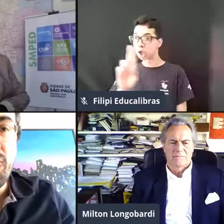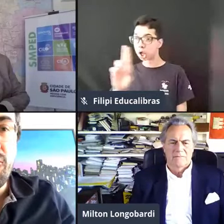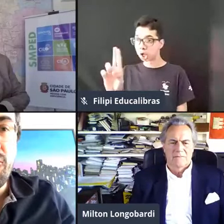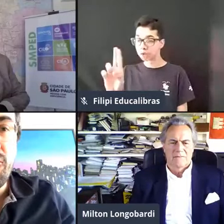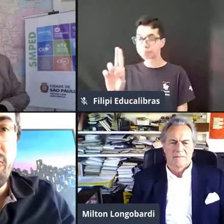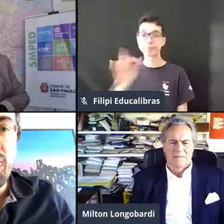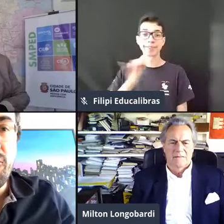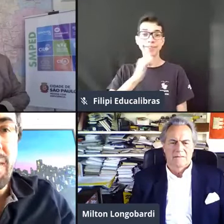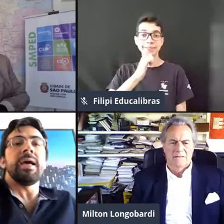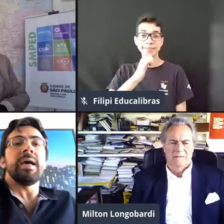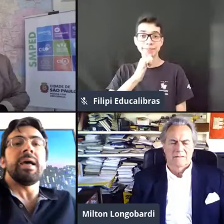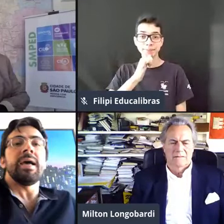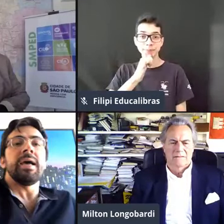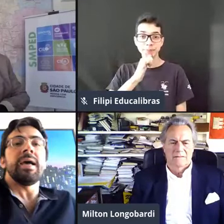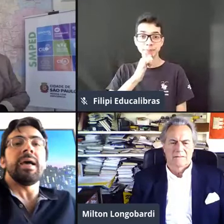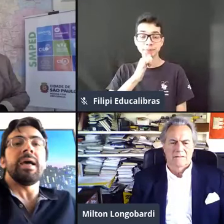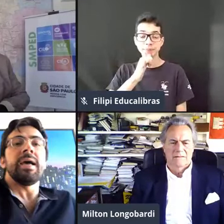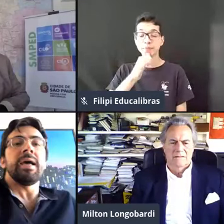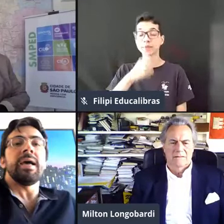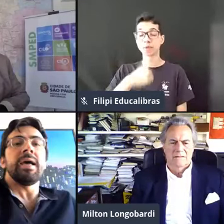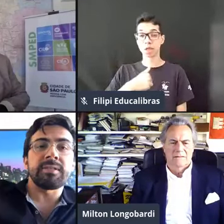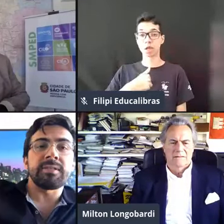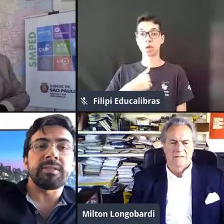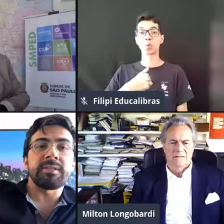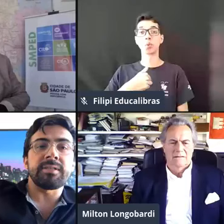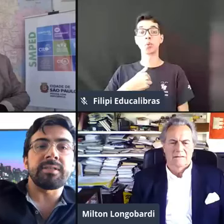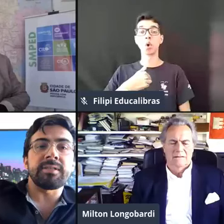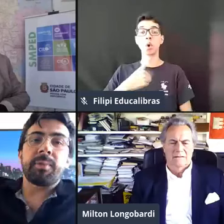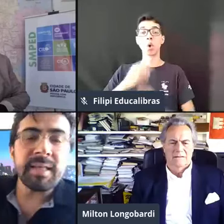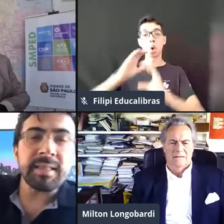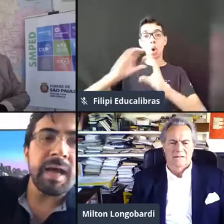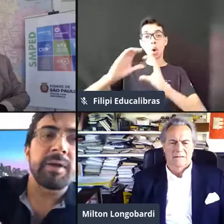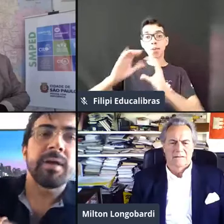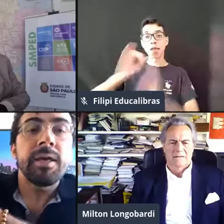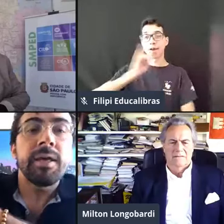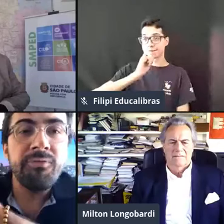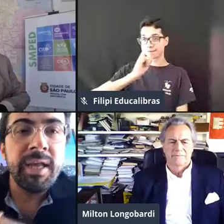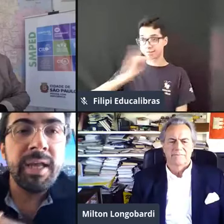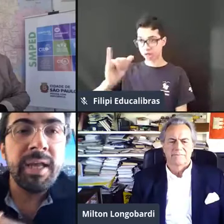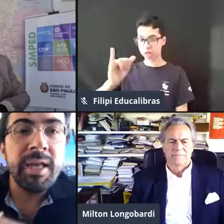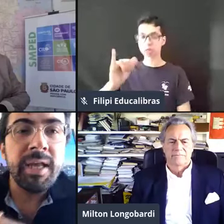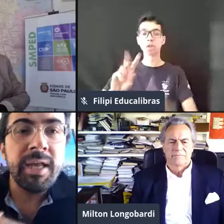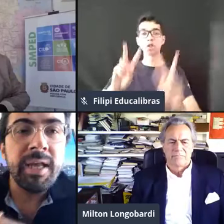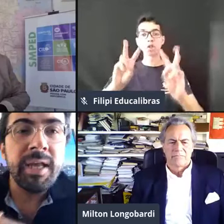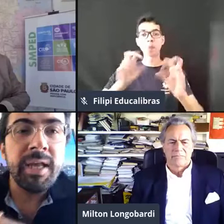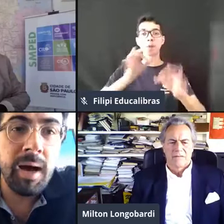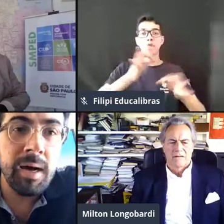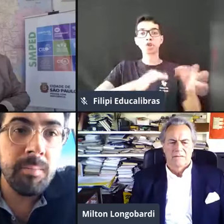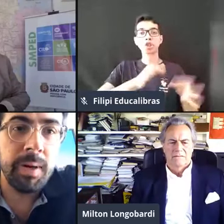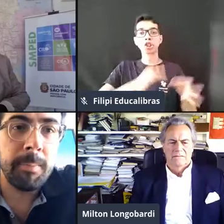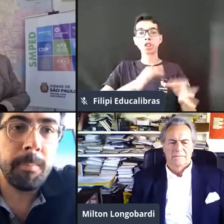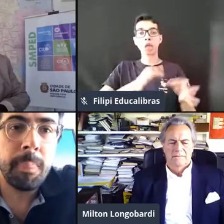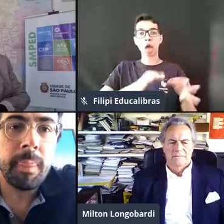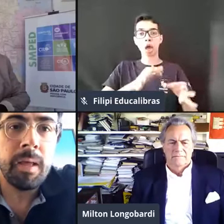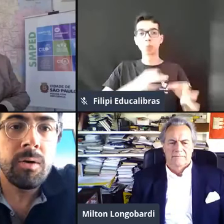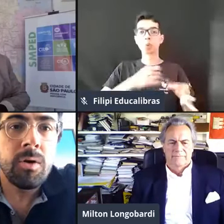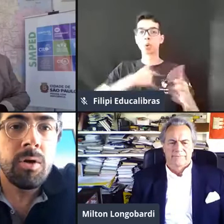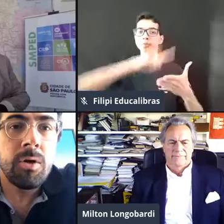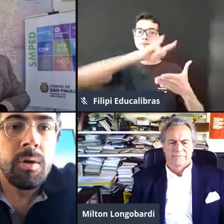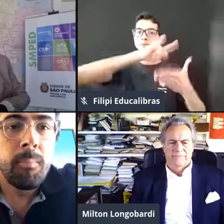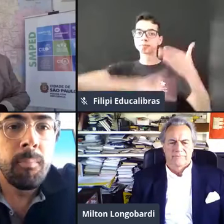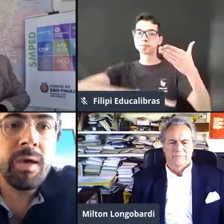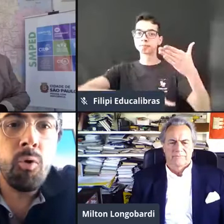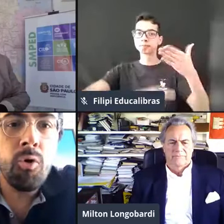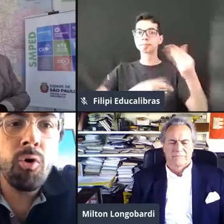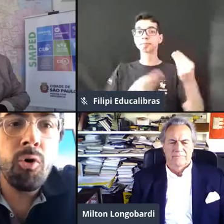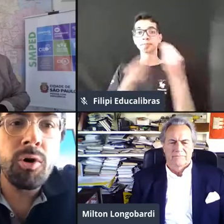comunicação extrajudicial para a loja para que ela se adeque e ofereça uma rampa. Porque